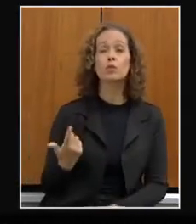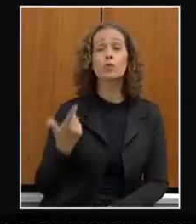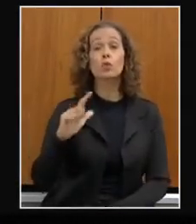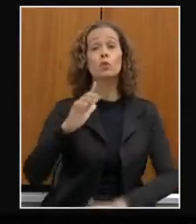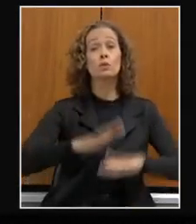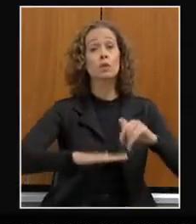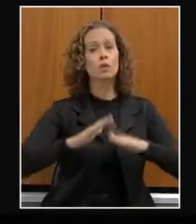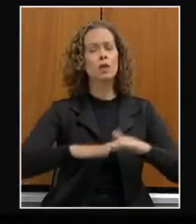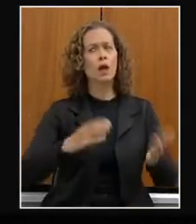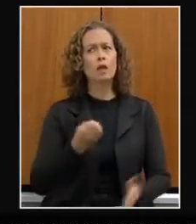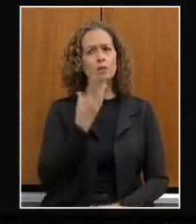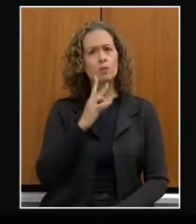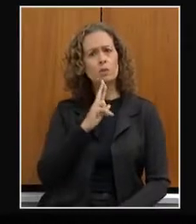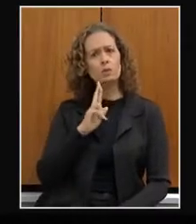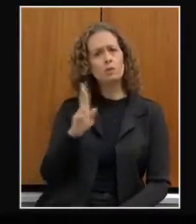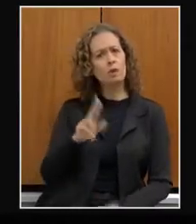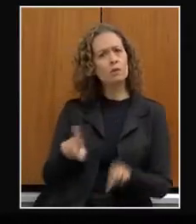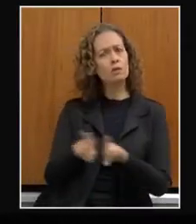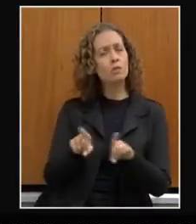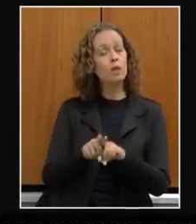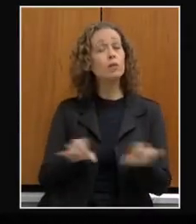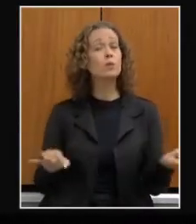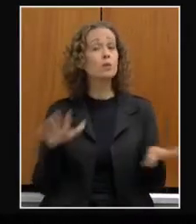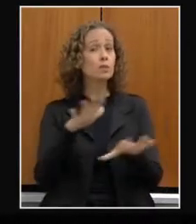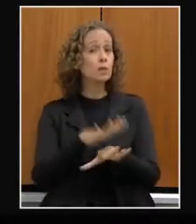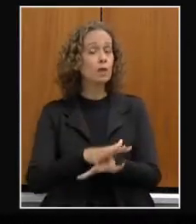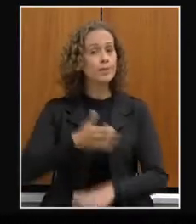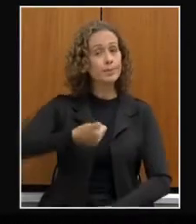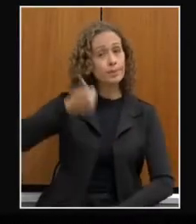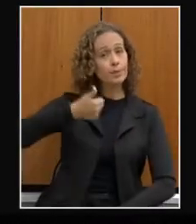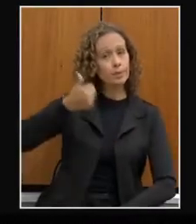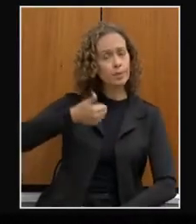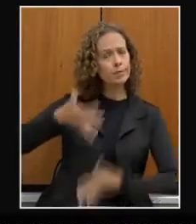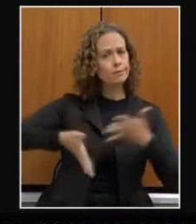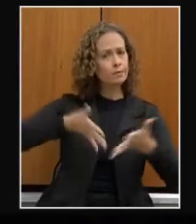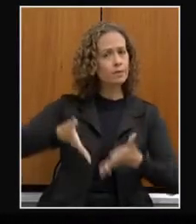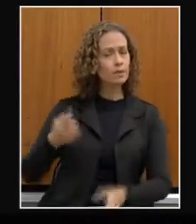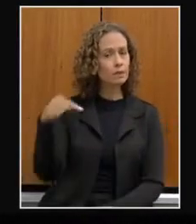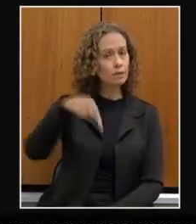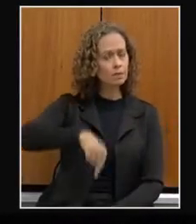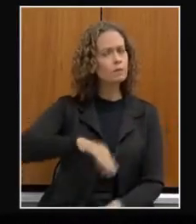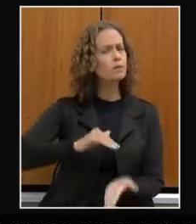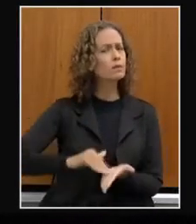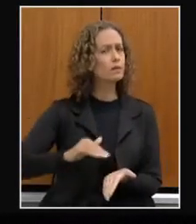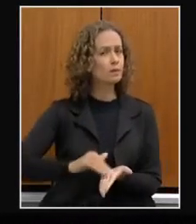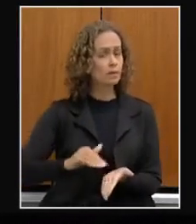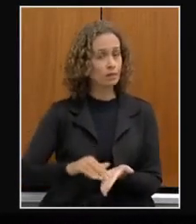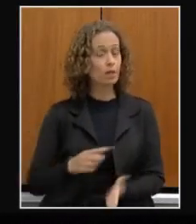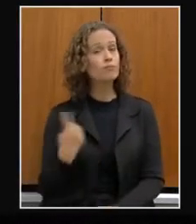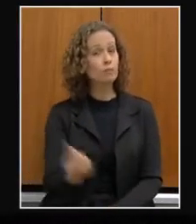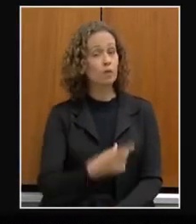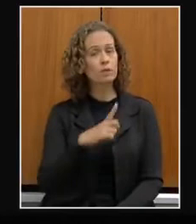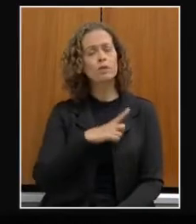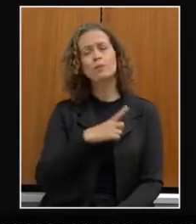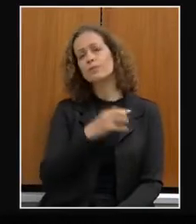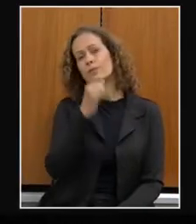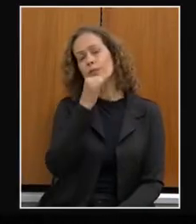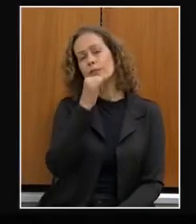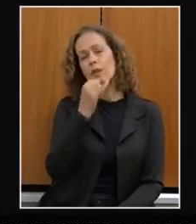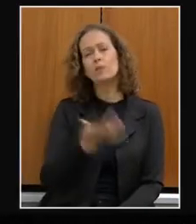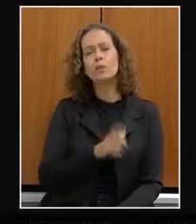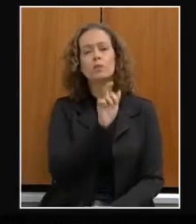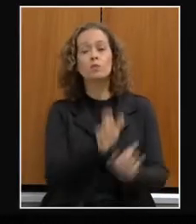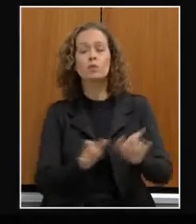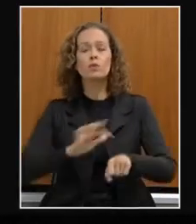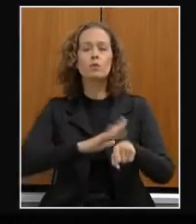resultados e outra questão para terminar a minha primeira fala aqui secretário nós temos por exemplo pacientes com a